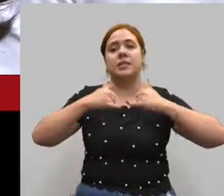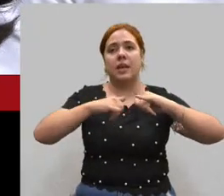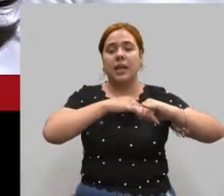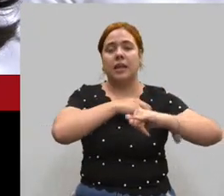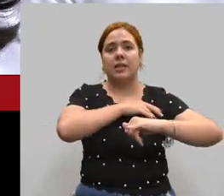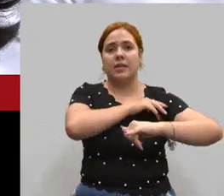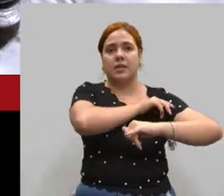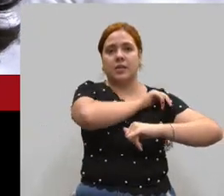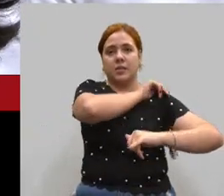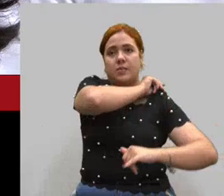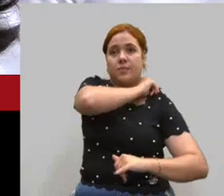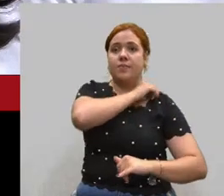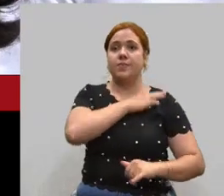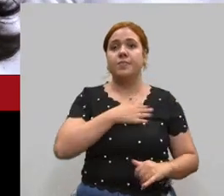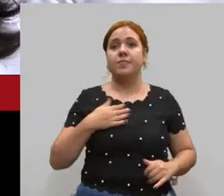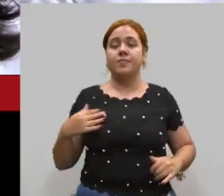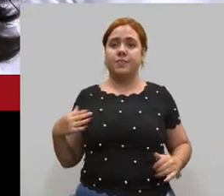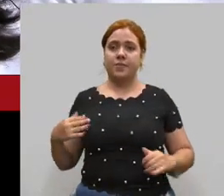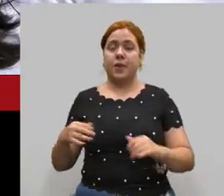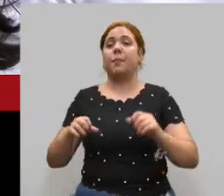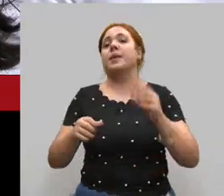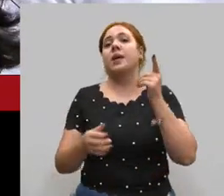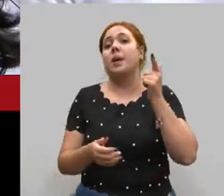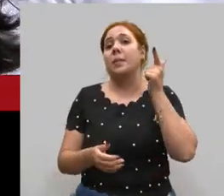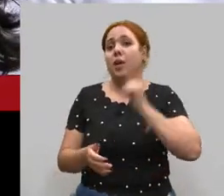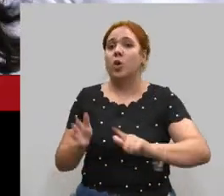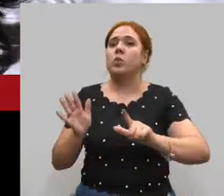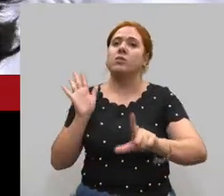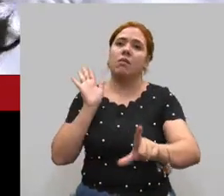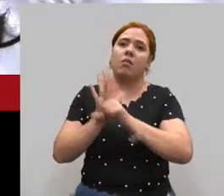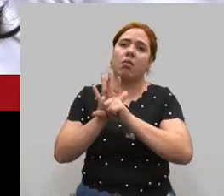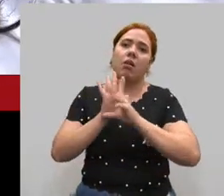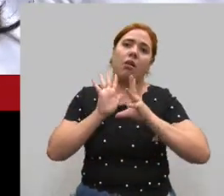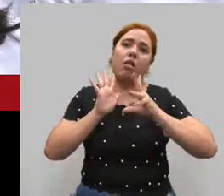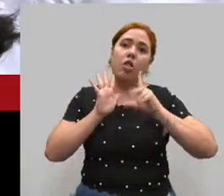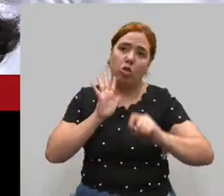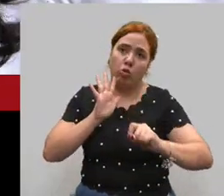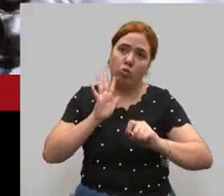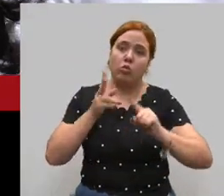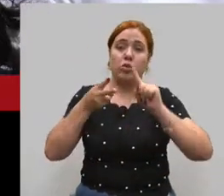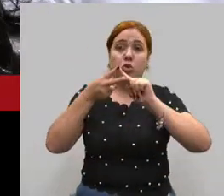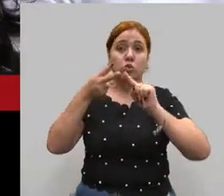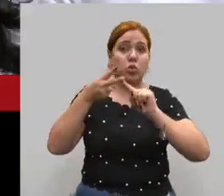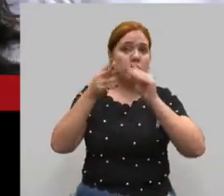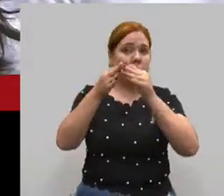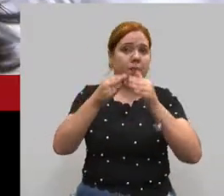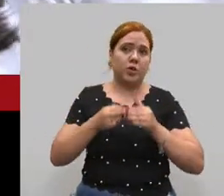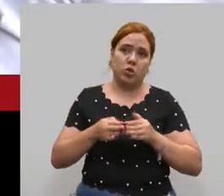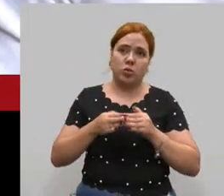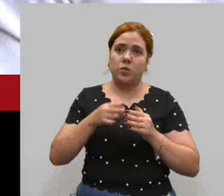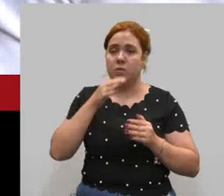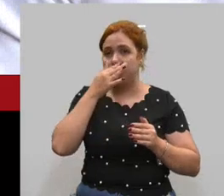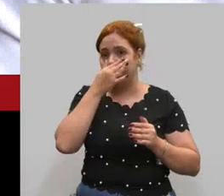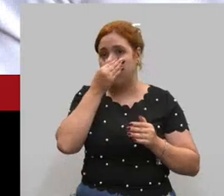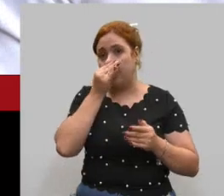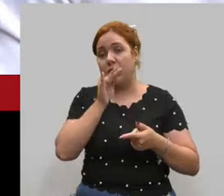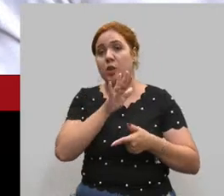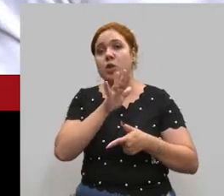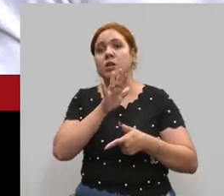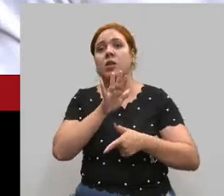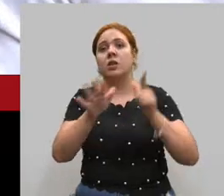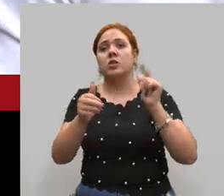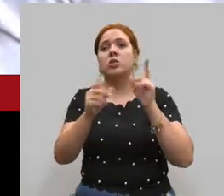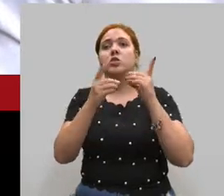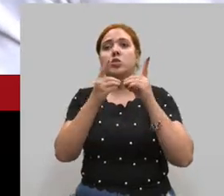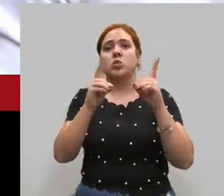já já se faça de uma maneira preventiva viu secretário por isso que são esses dois requerimentos que foi o que a gente discutiu antes da audiência no mais eu